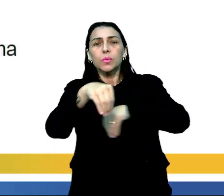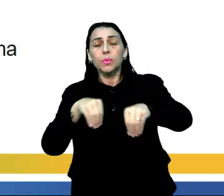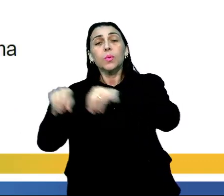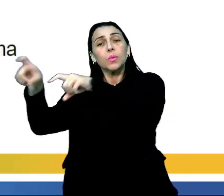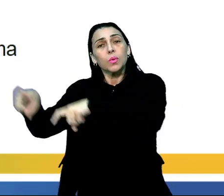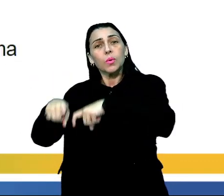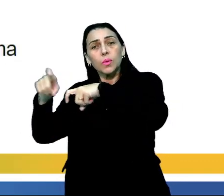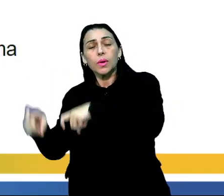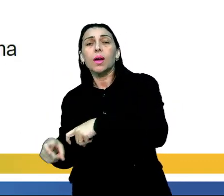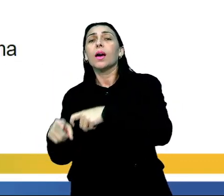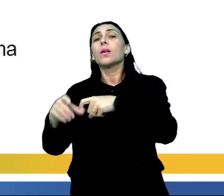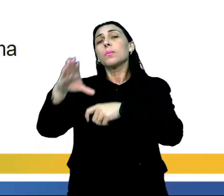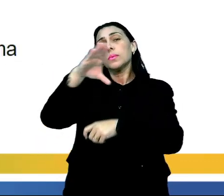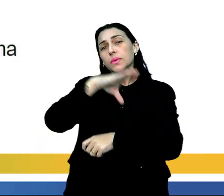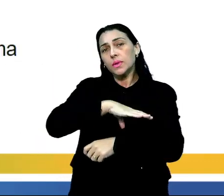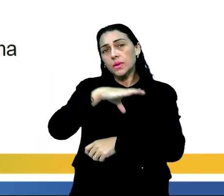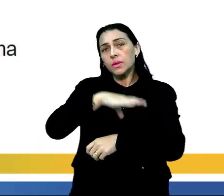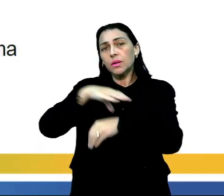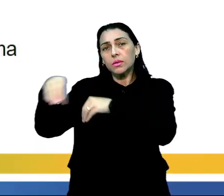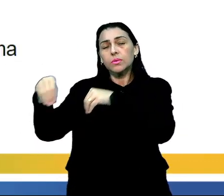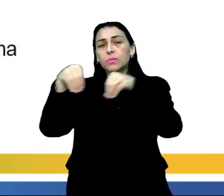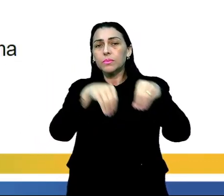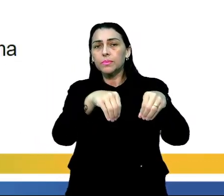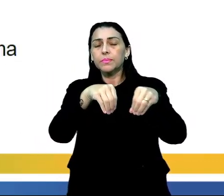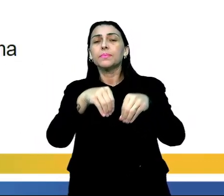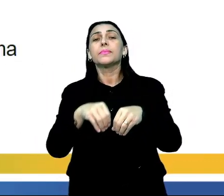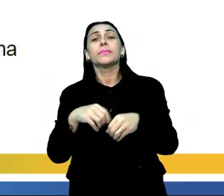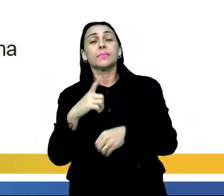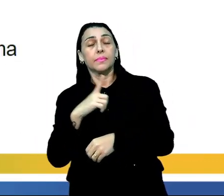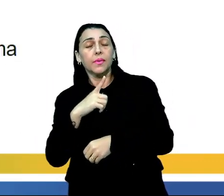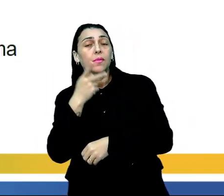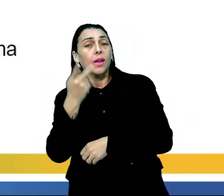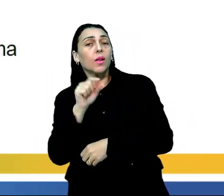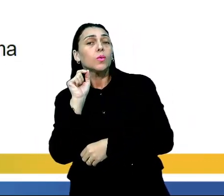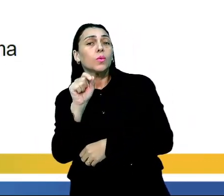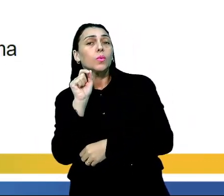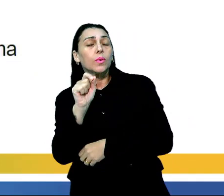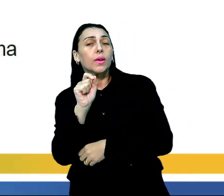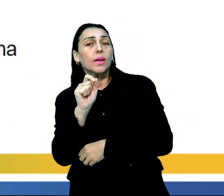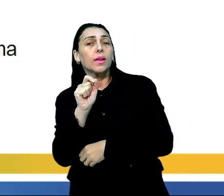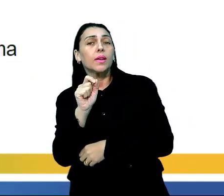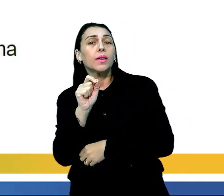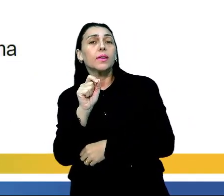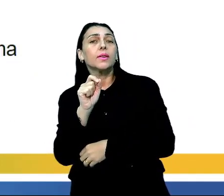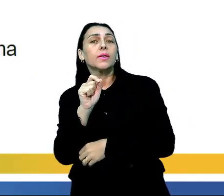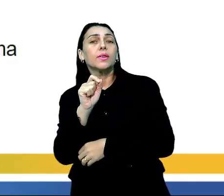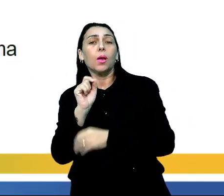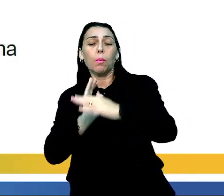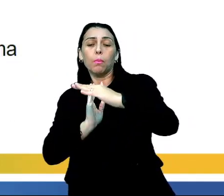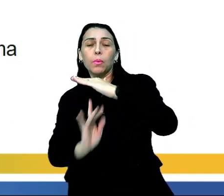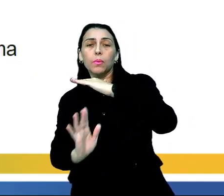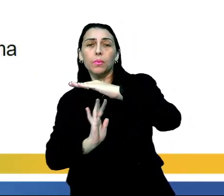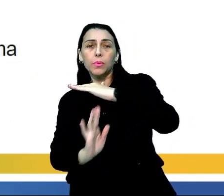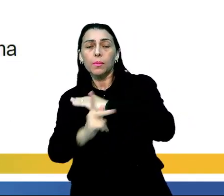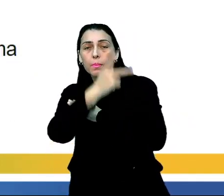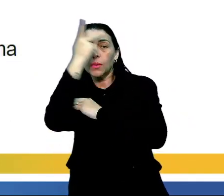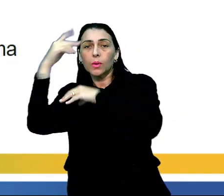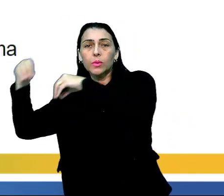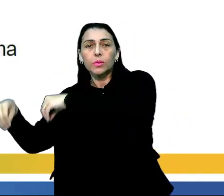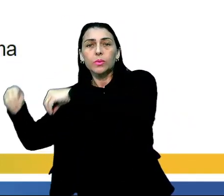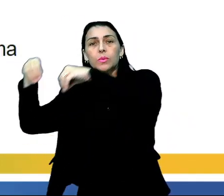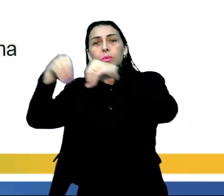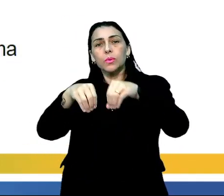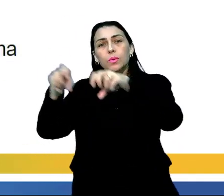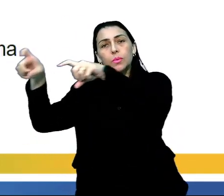para as médias ou grandes cidades. Então, nós estamos falando aqui de correntes migratórias, de pessoas que saem